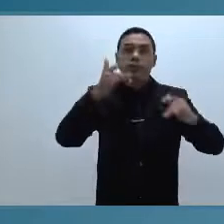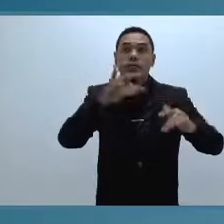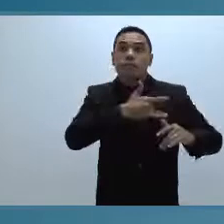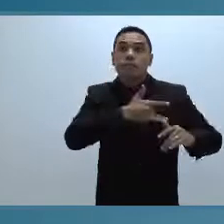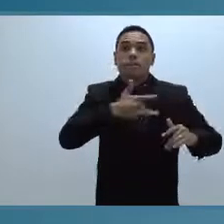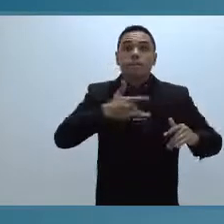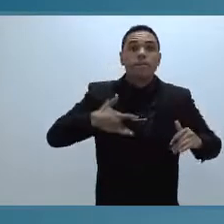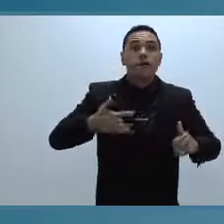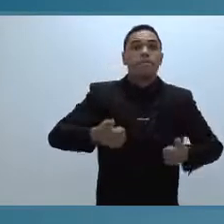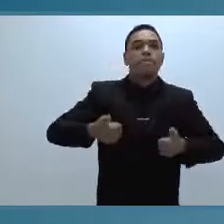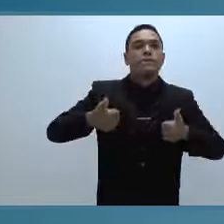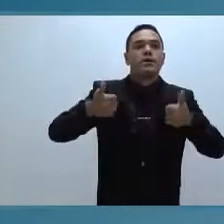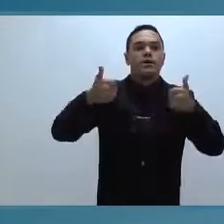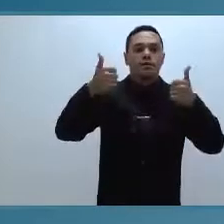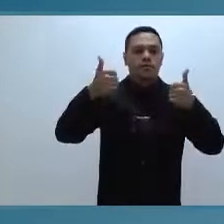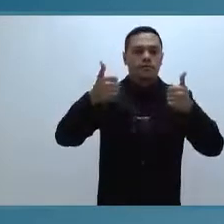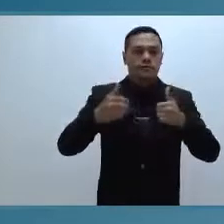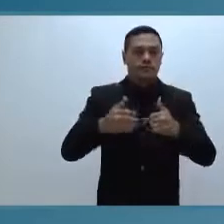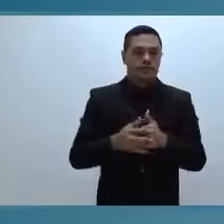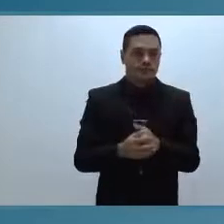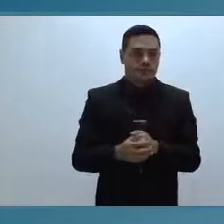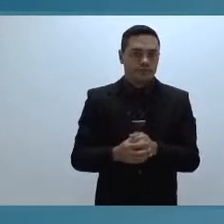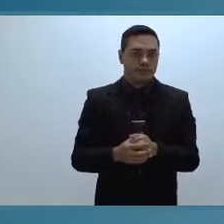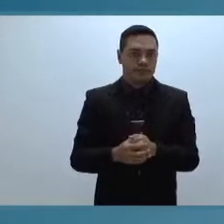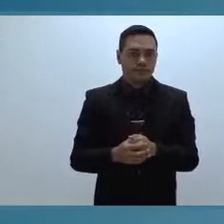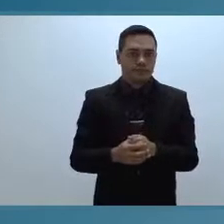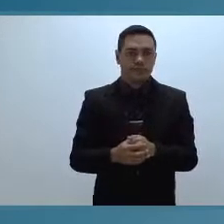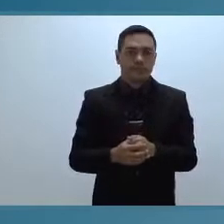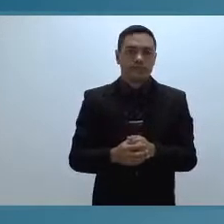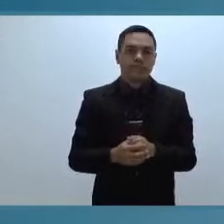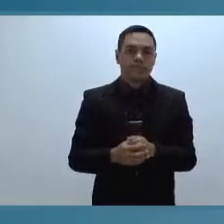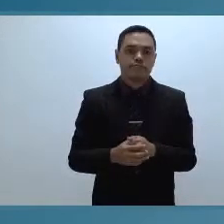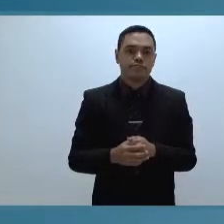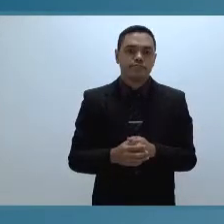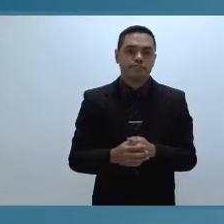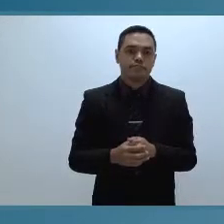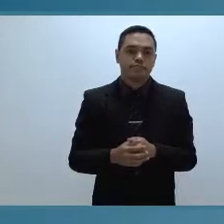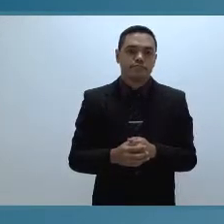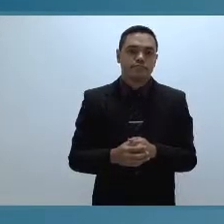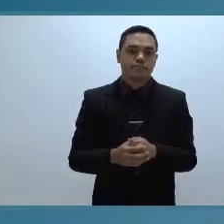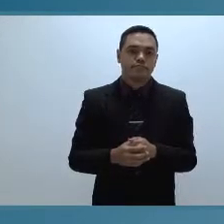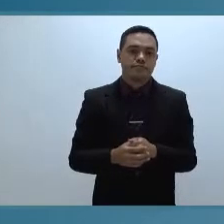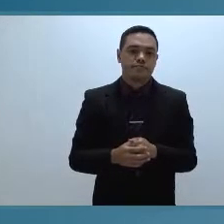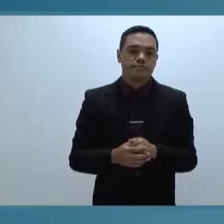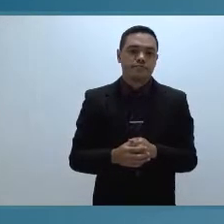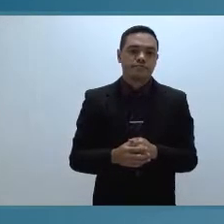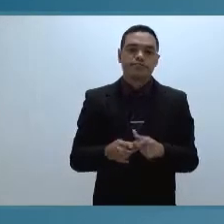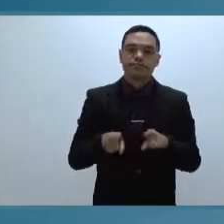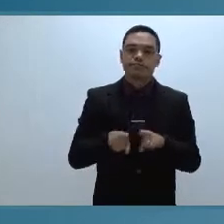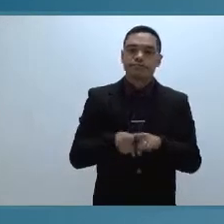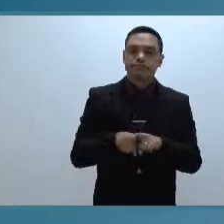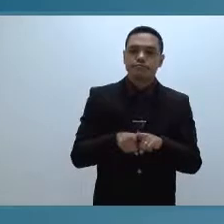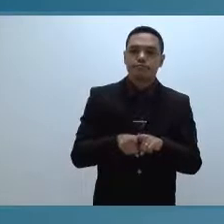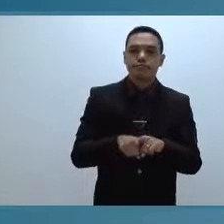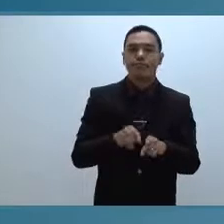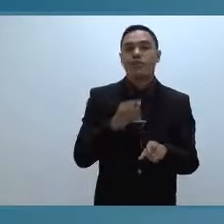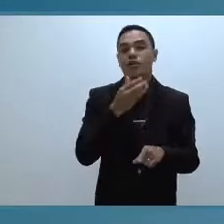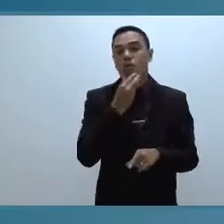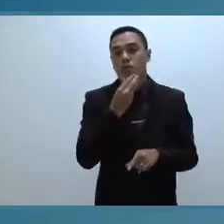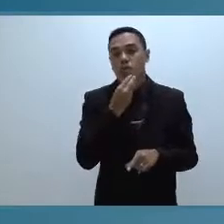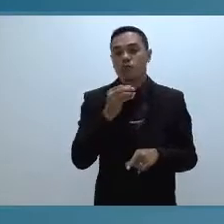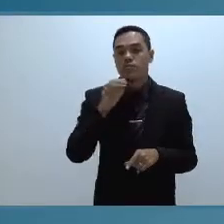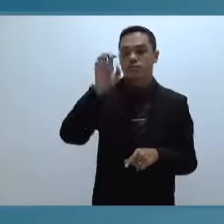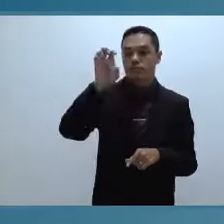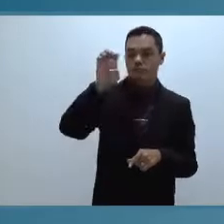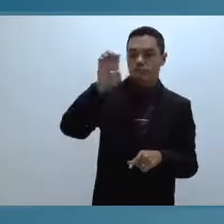TJ. Elon Chagas dos Santos, psicólogo de música. Das